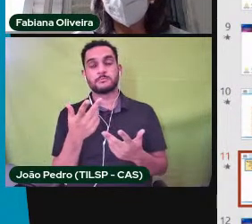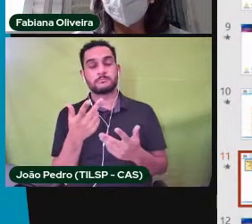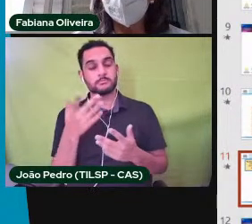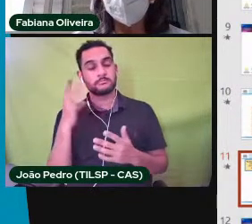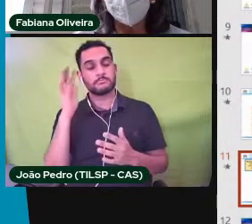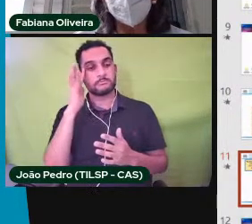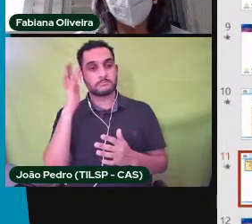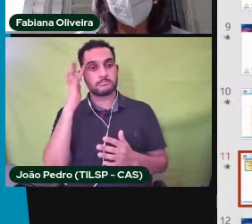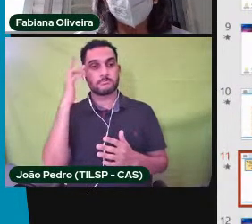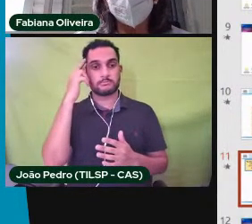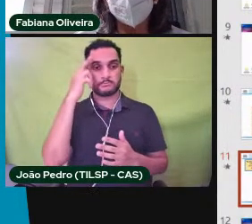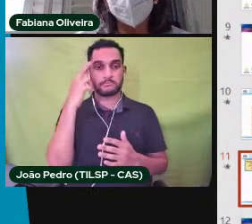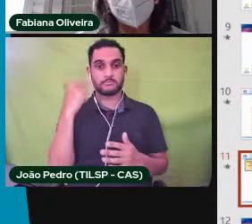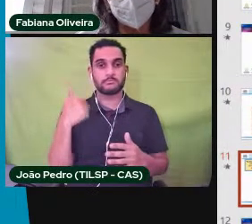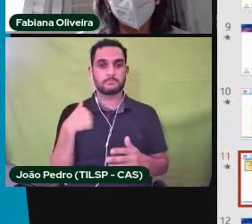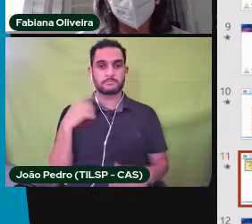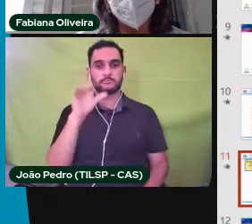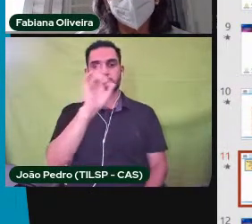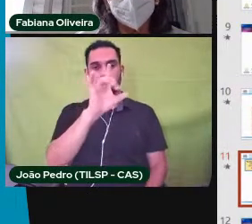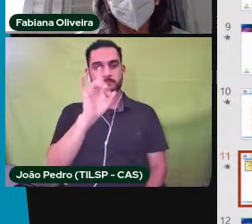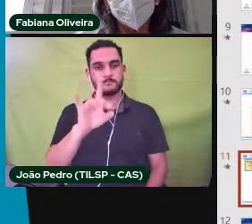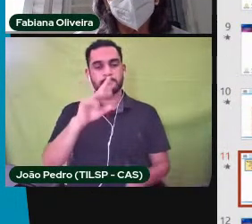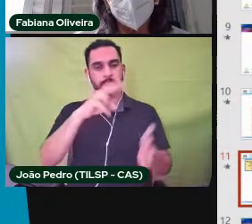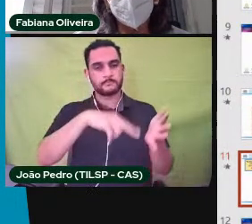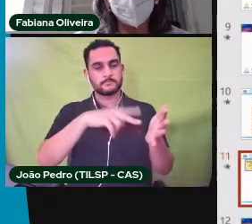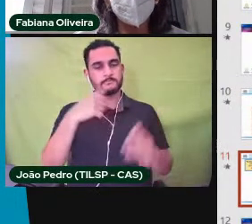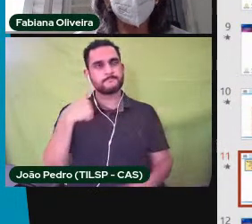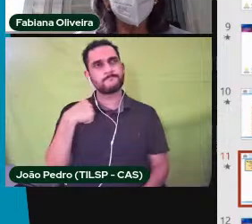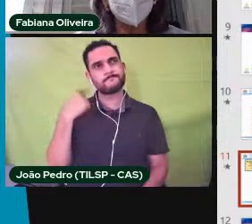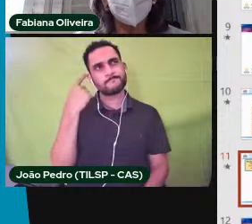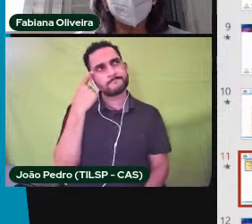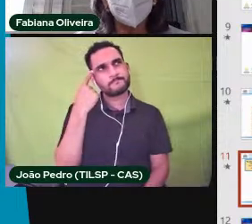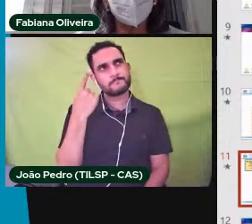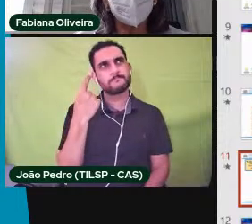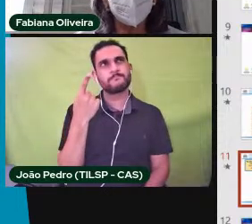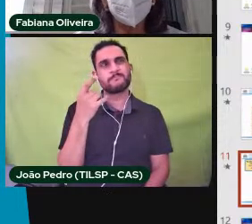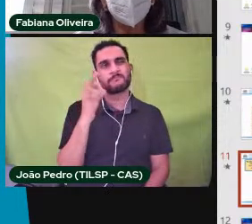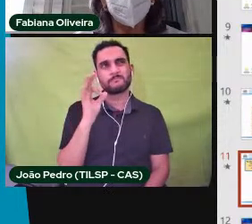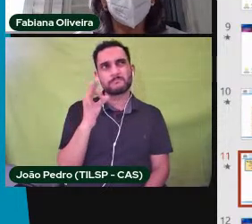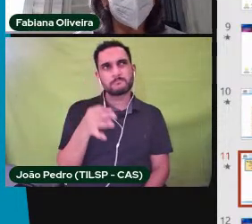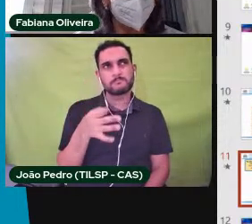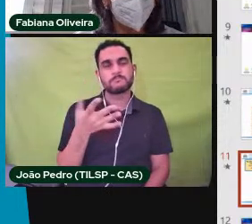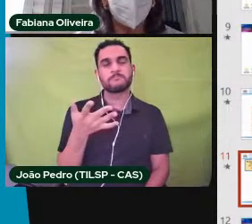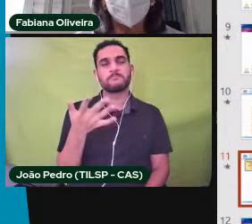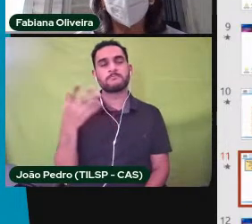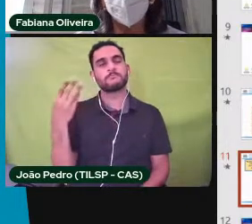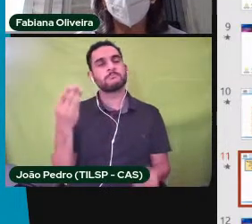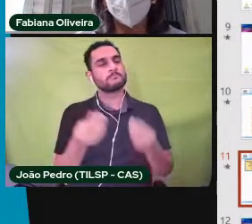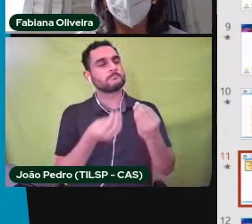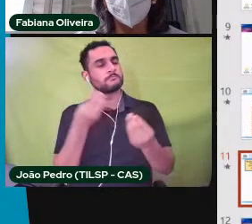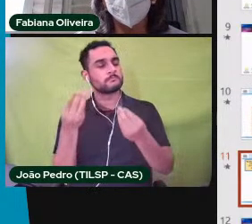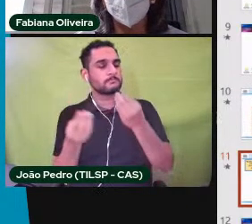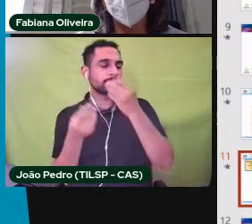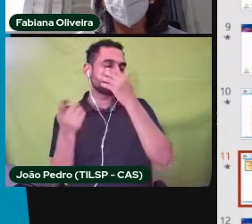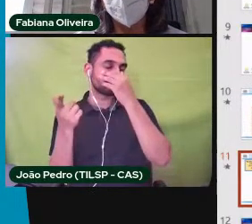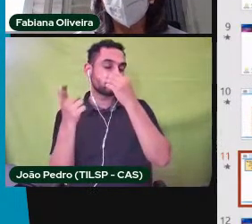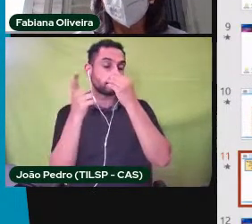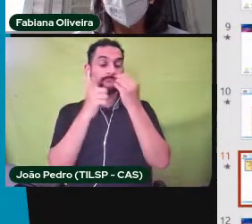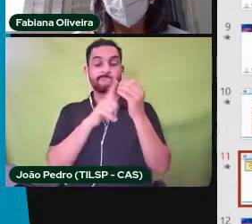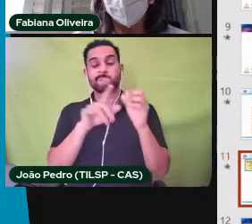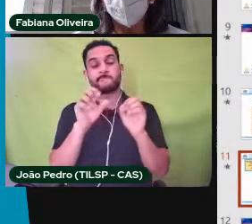cada leitura dessa, eu fico perguntando, será? E como nós temos que fazer para garantir essa educação, para que ela continue